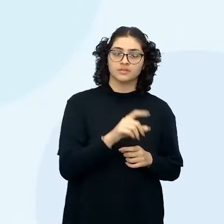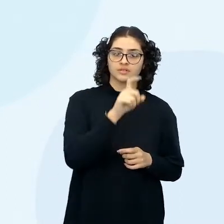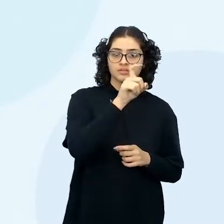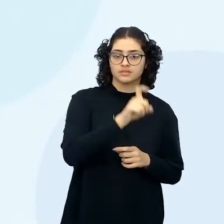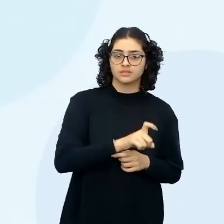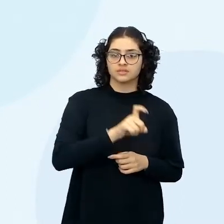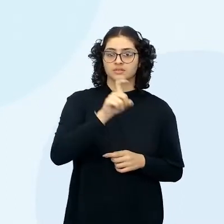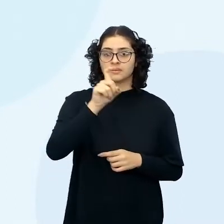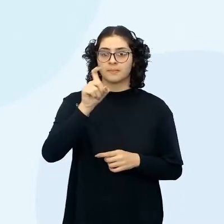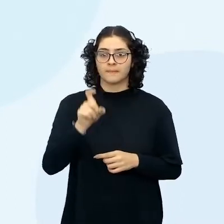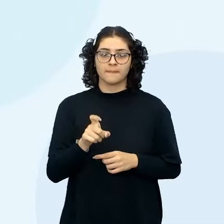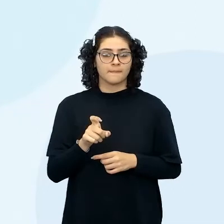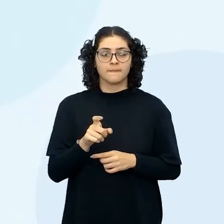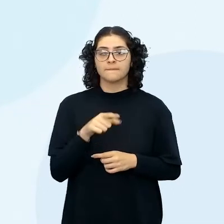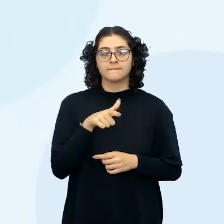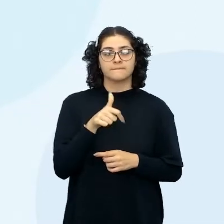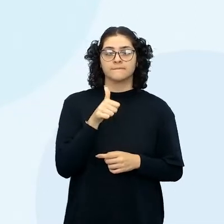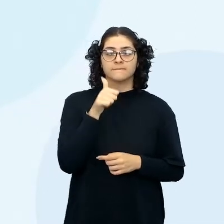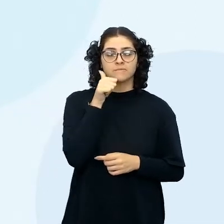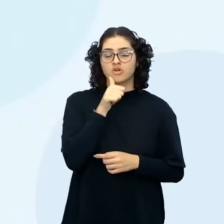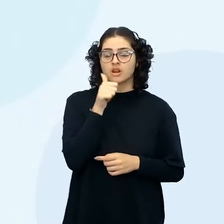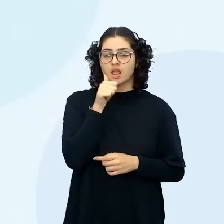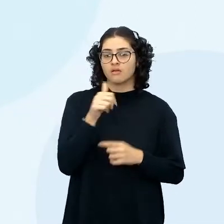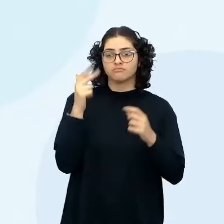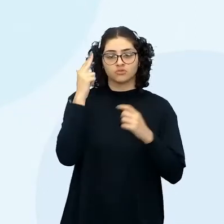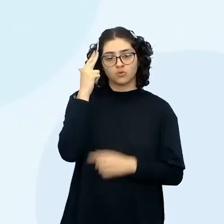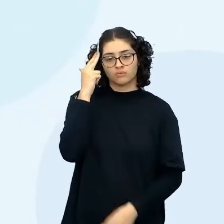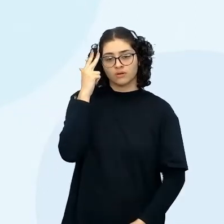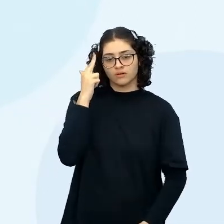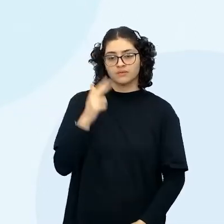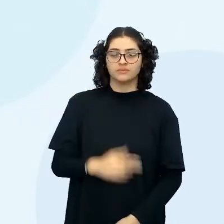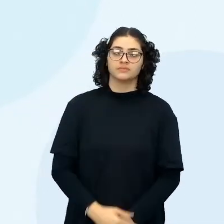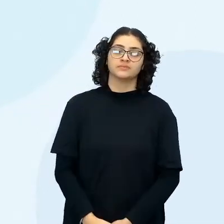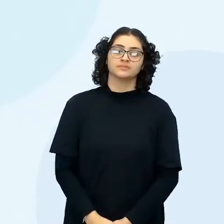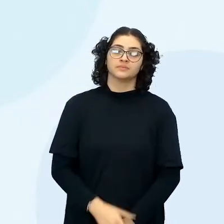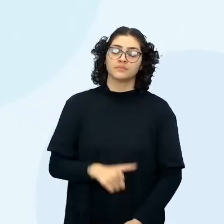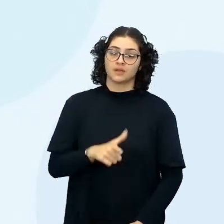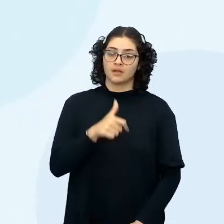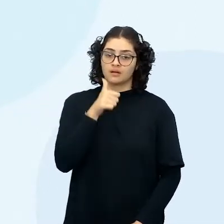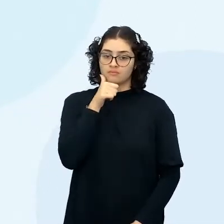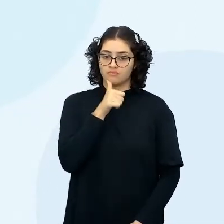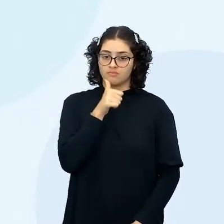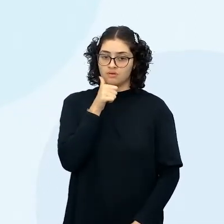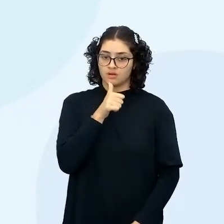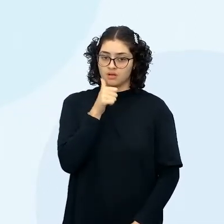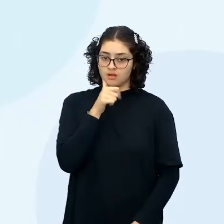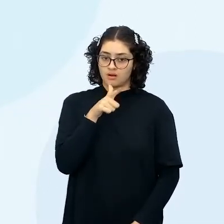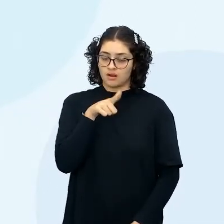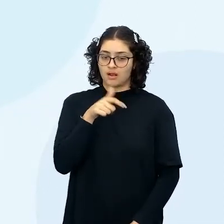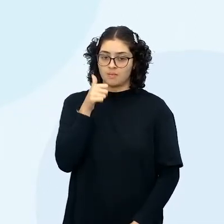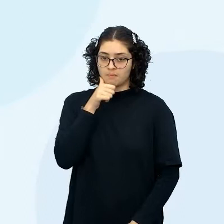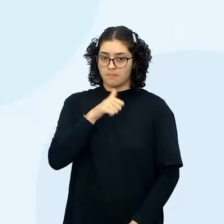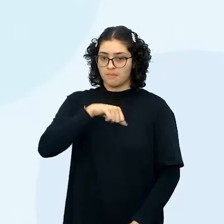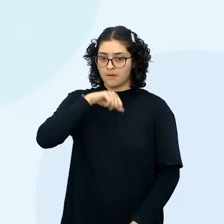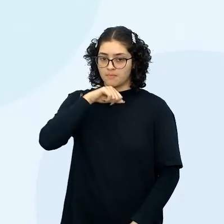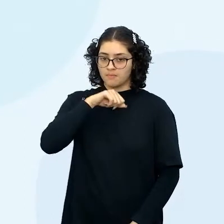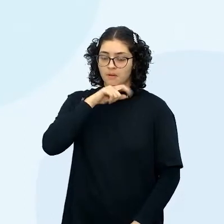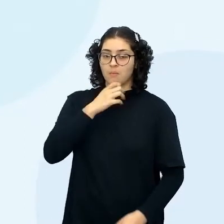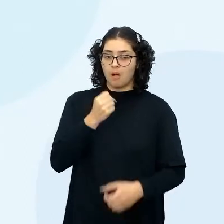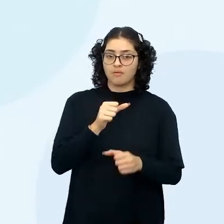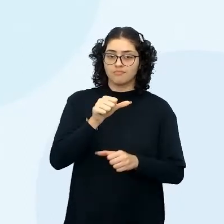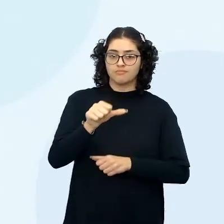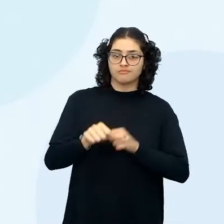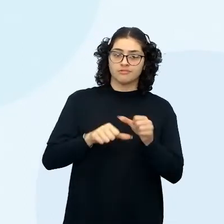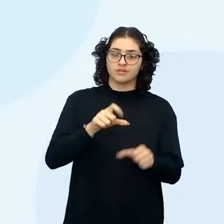ele tem. Então, forma uma mulher normal. Essa mulher aqui, a mãe delas, né, pode transferir